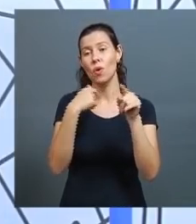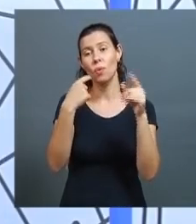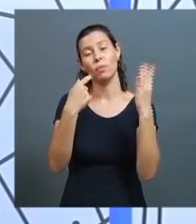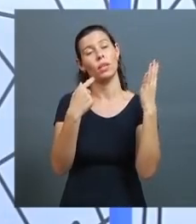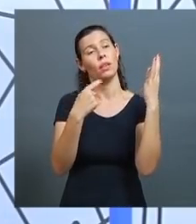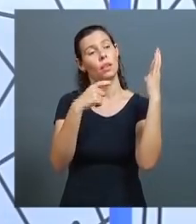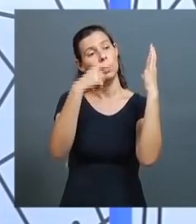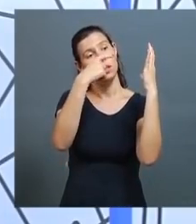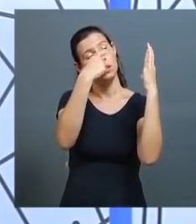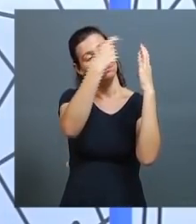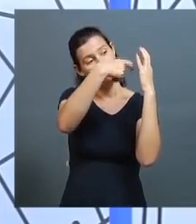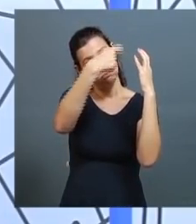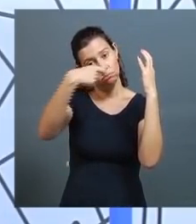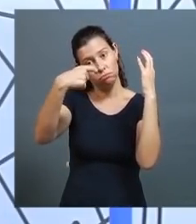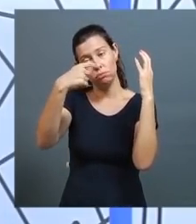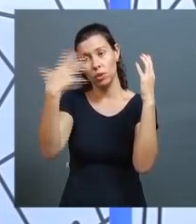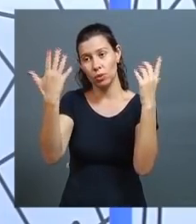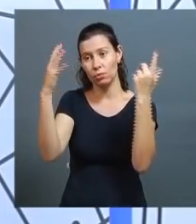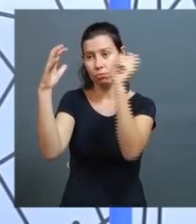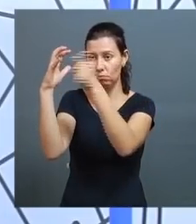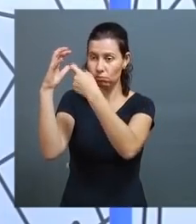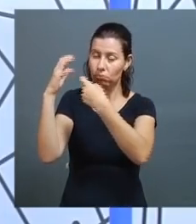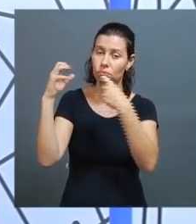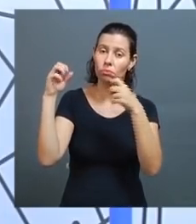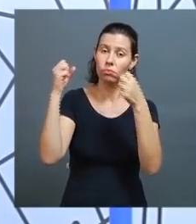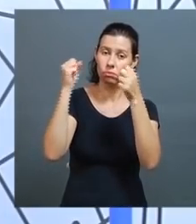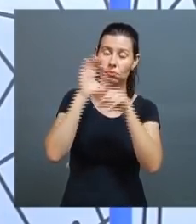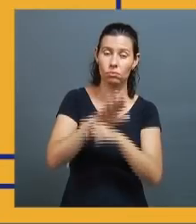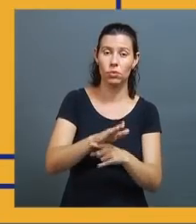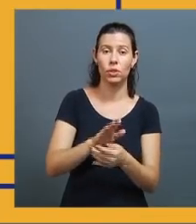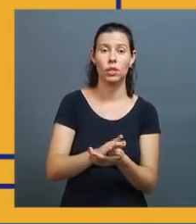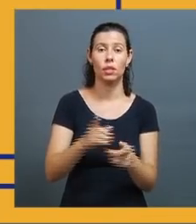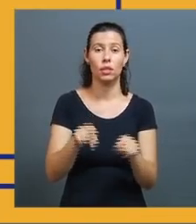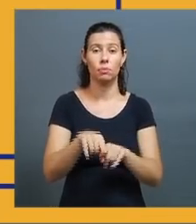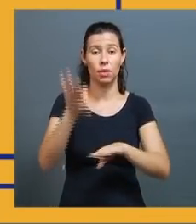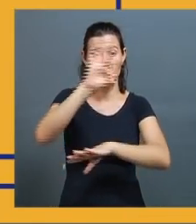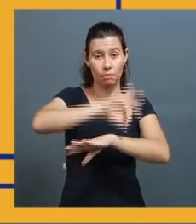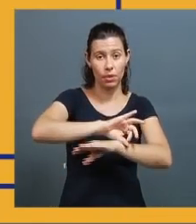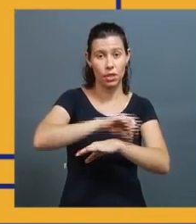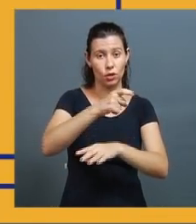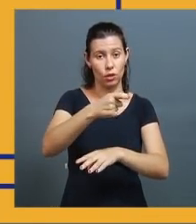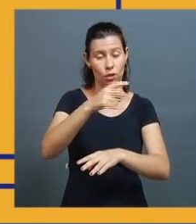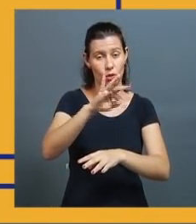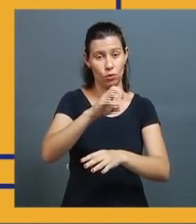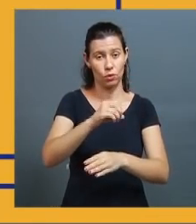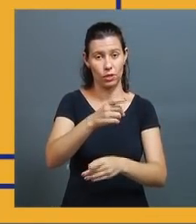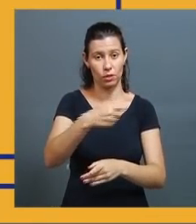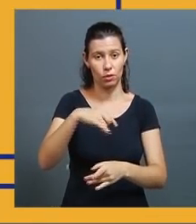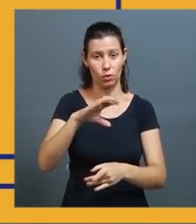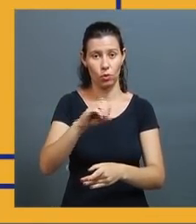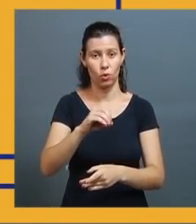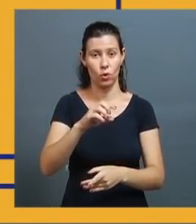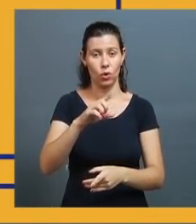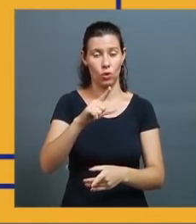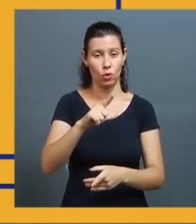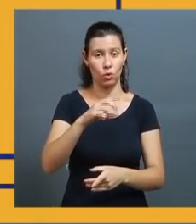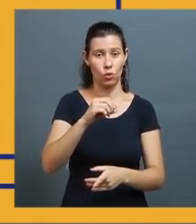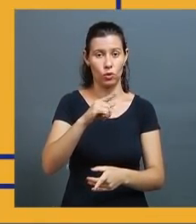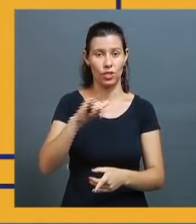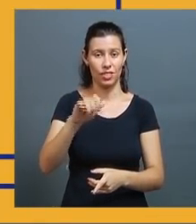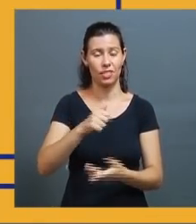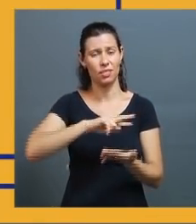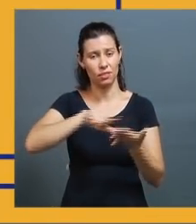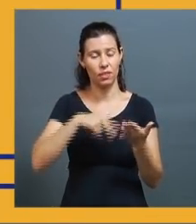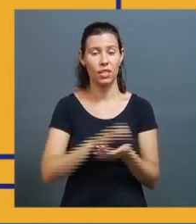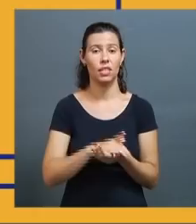abelhas, toxicologia, abelhas e alterações ambientais globais. Na programação tem simpósios, apresentação de painéis e